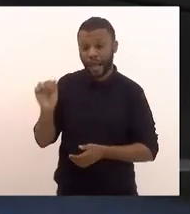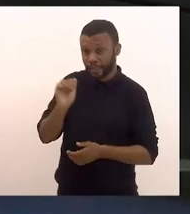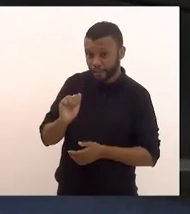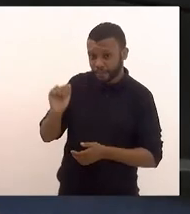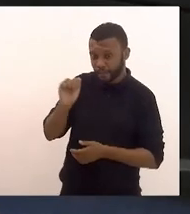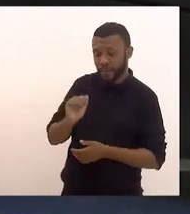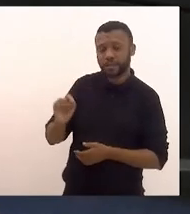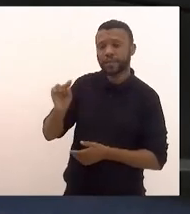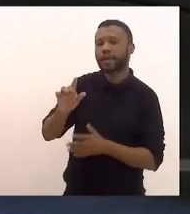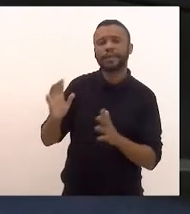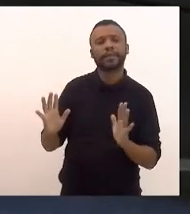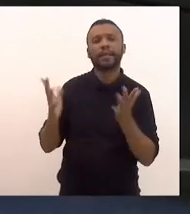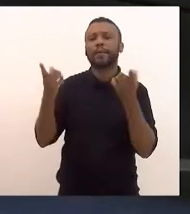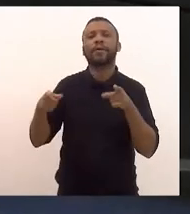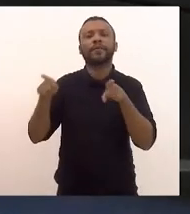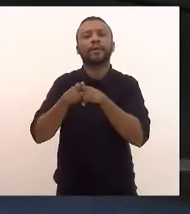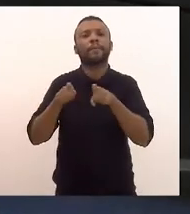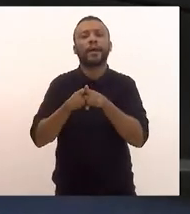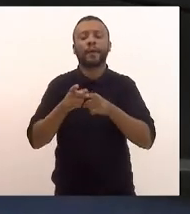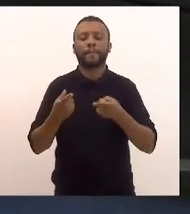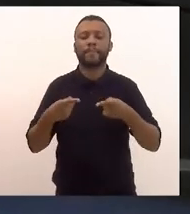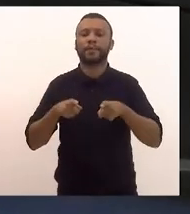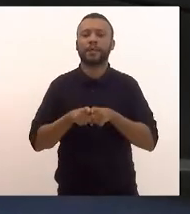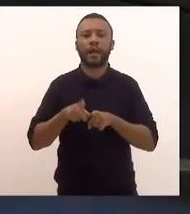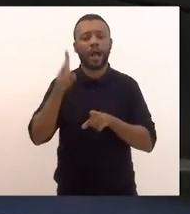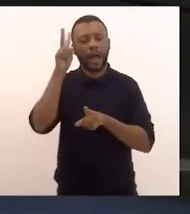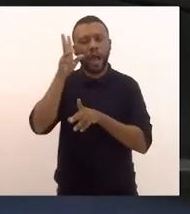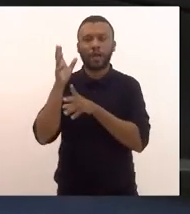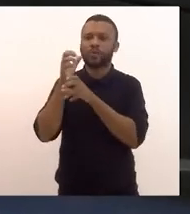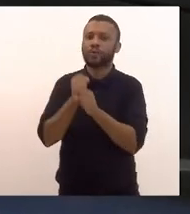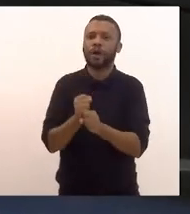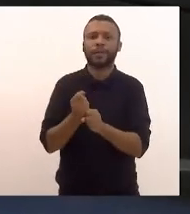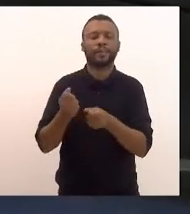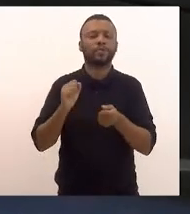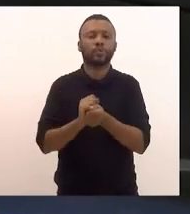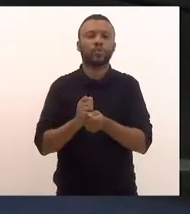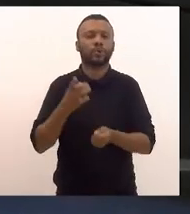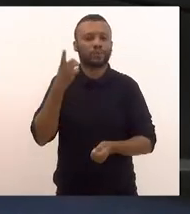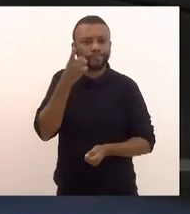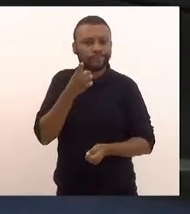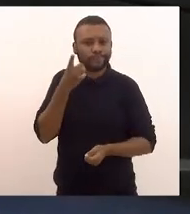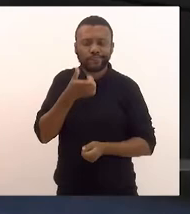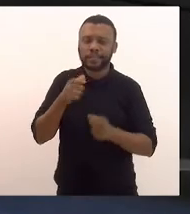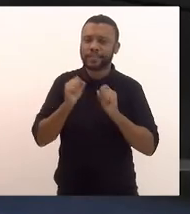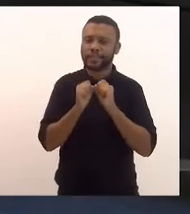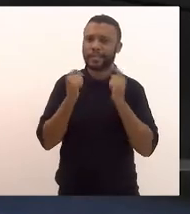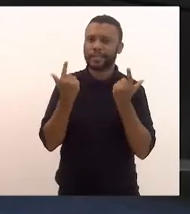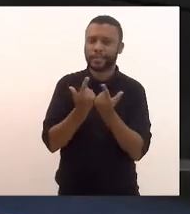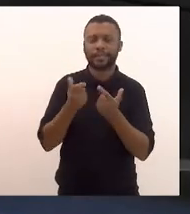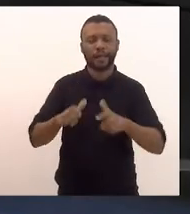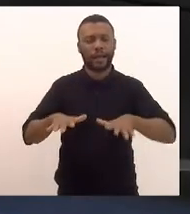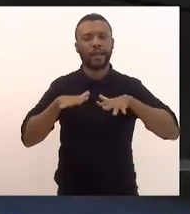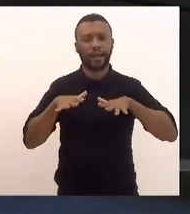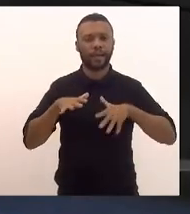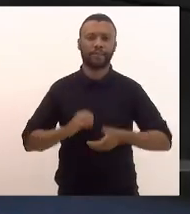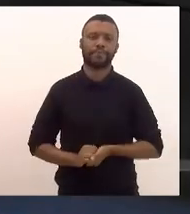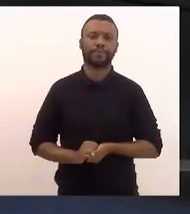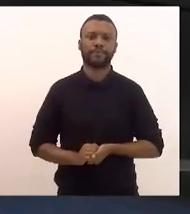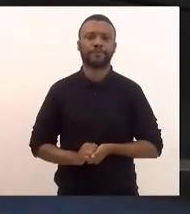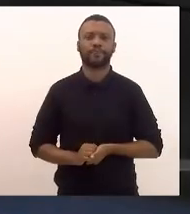celebra também a parceria histórica com os parlamentares desta a Santa Casa Legislativa